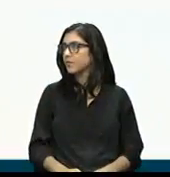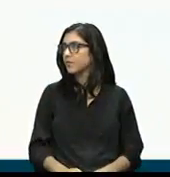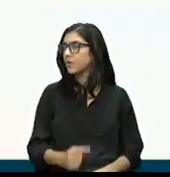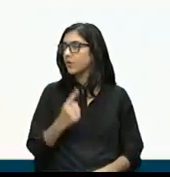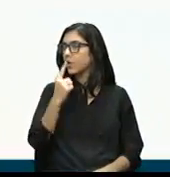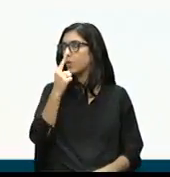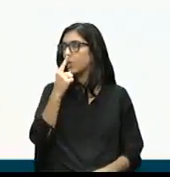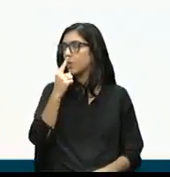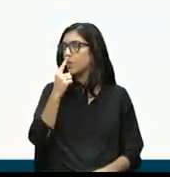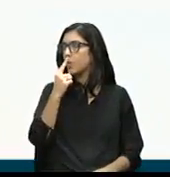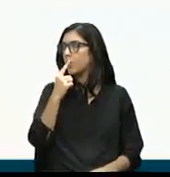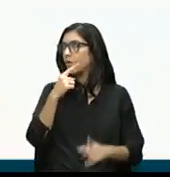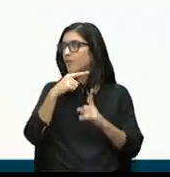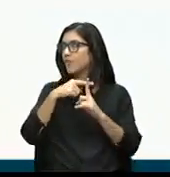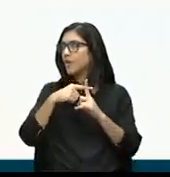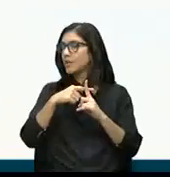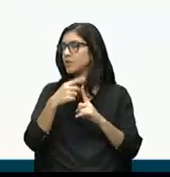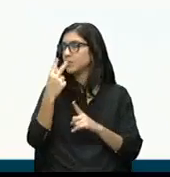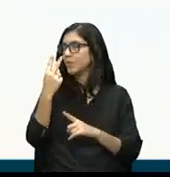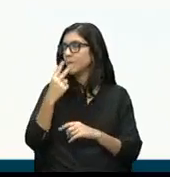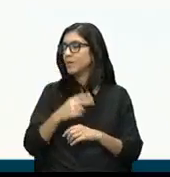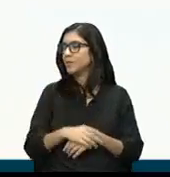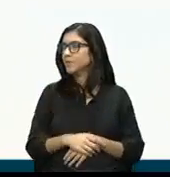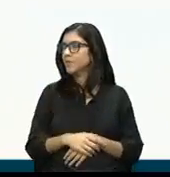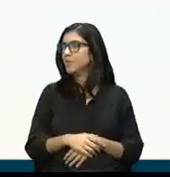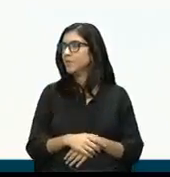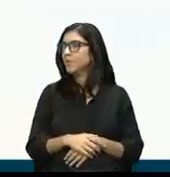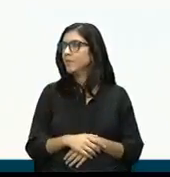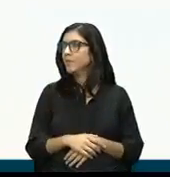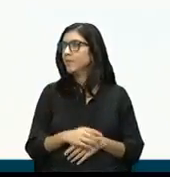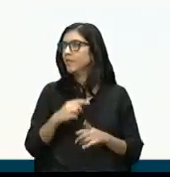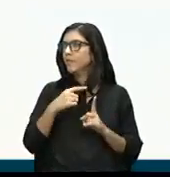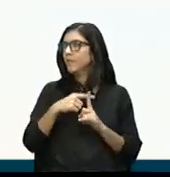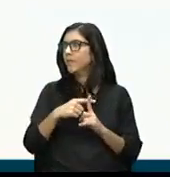o primeiro elemento da segunda coluna, que é o 2, mais